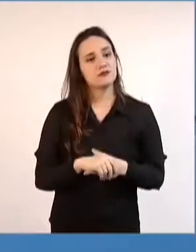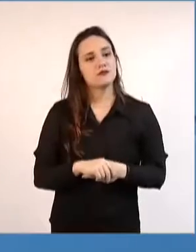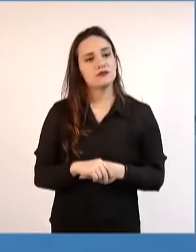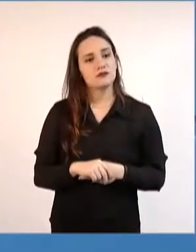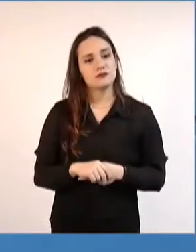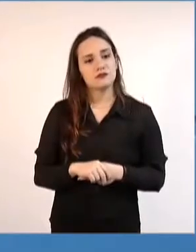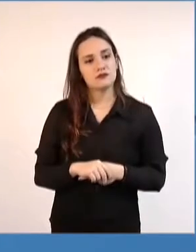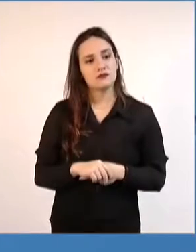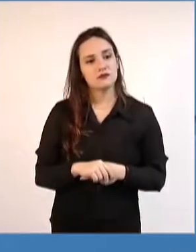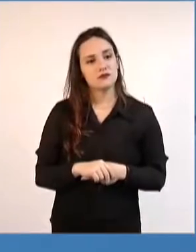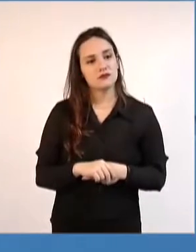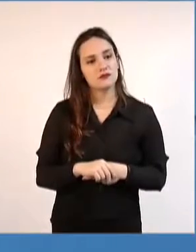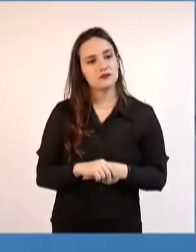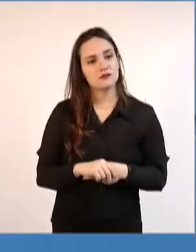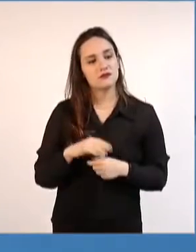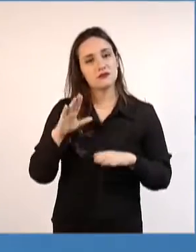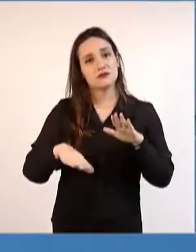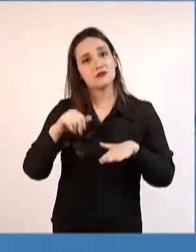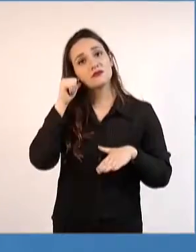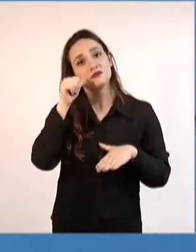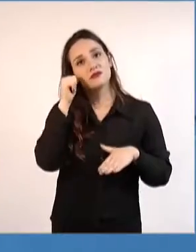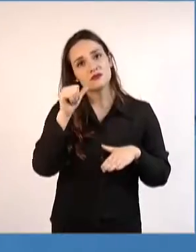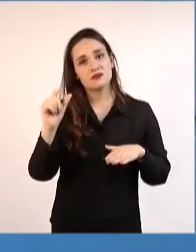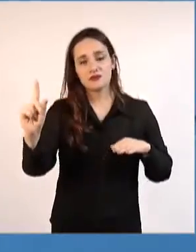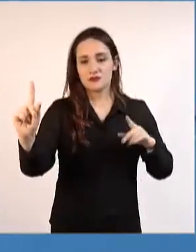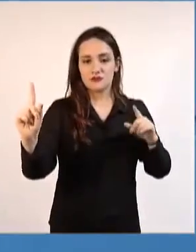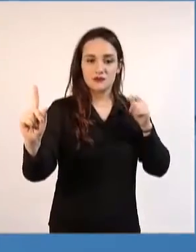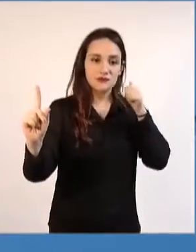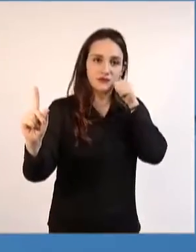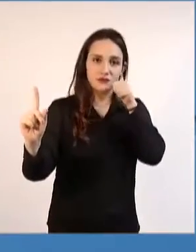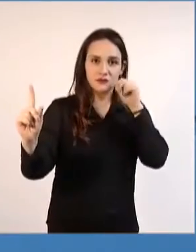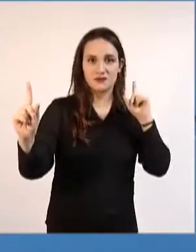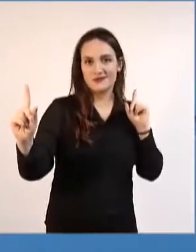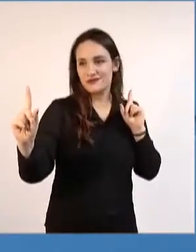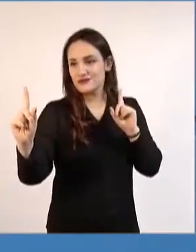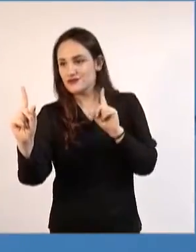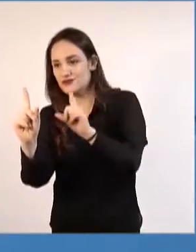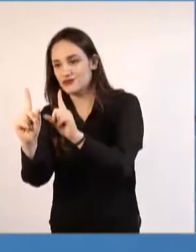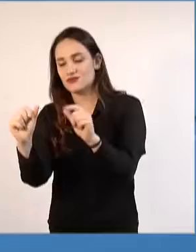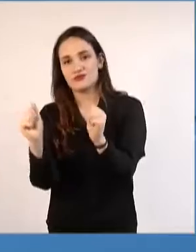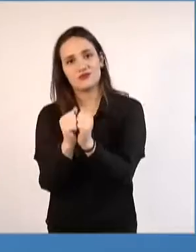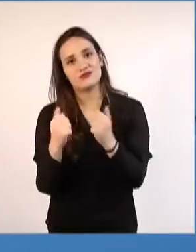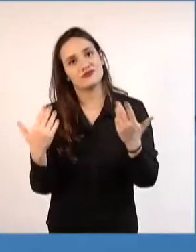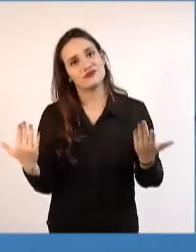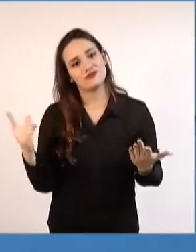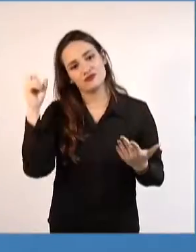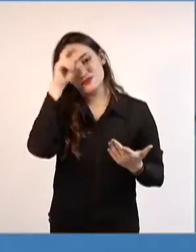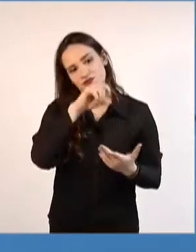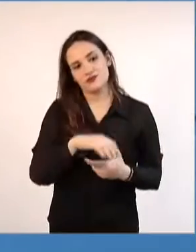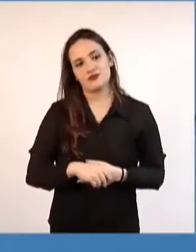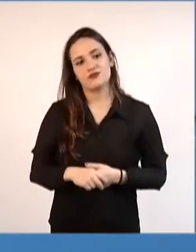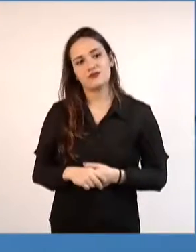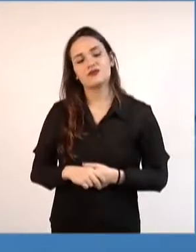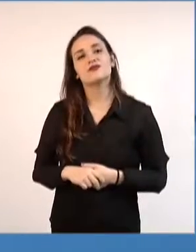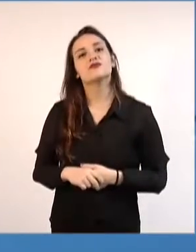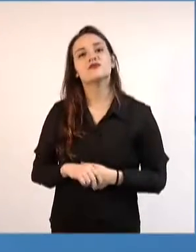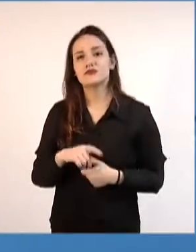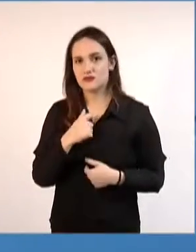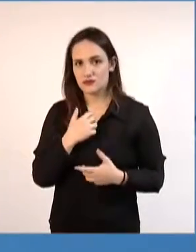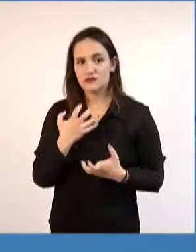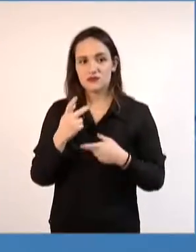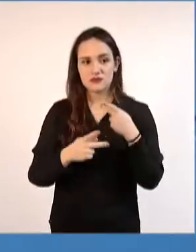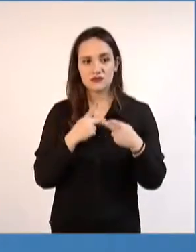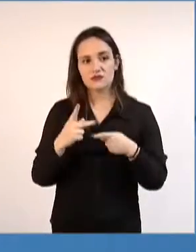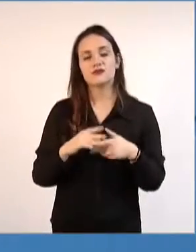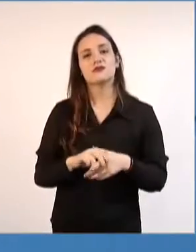mas ela vem ao encontro com ele onde ele estiver. Quer dizer, olha como que é difícil lidar com isso daí. Agora eu continuo insistindo para concluir